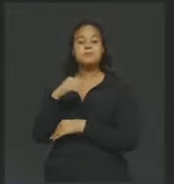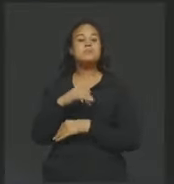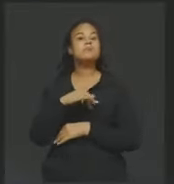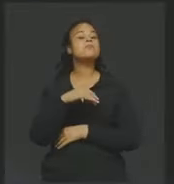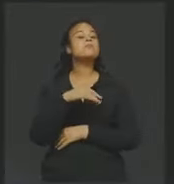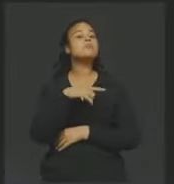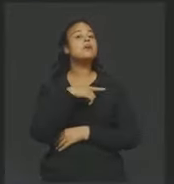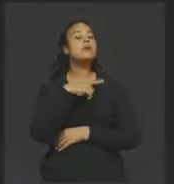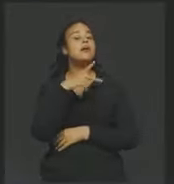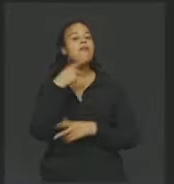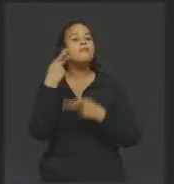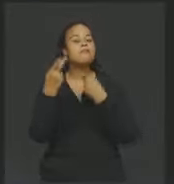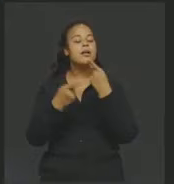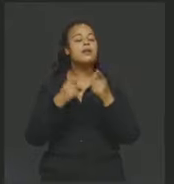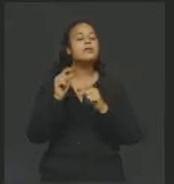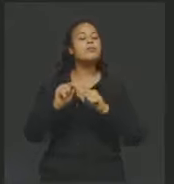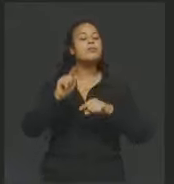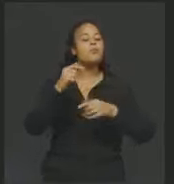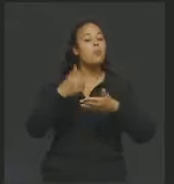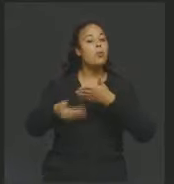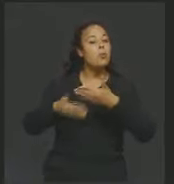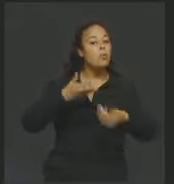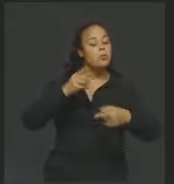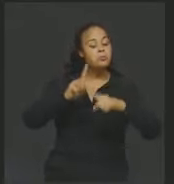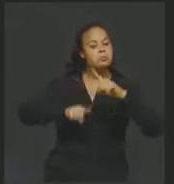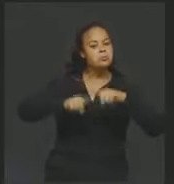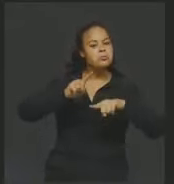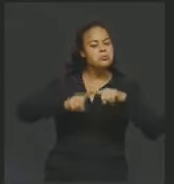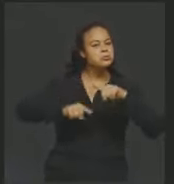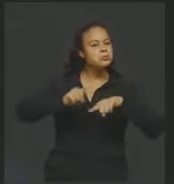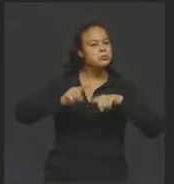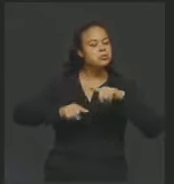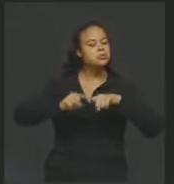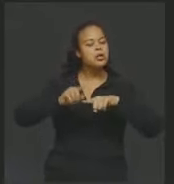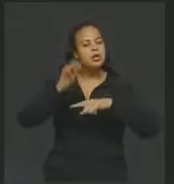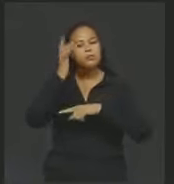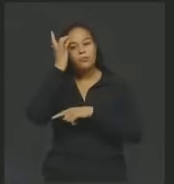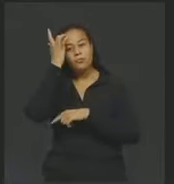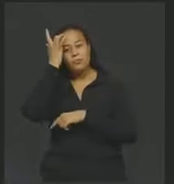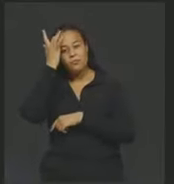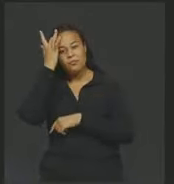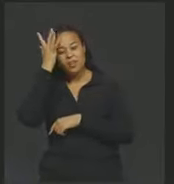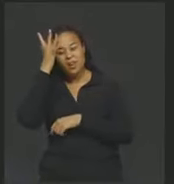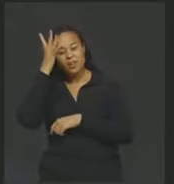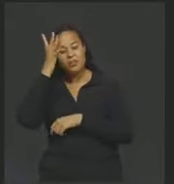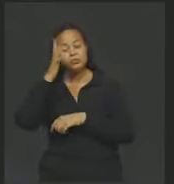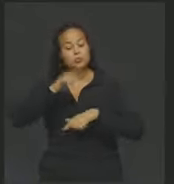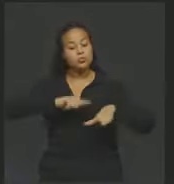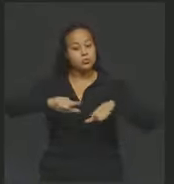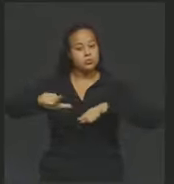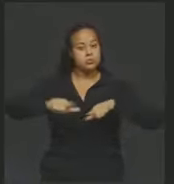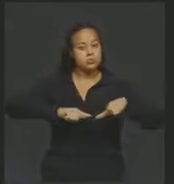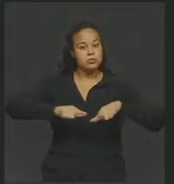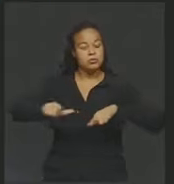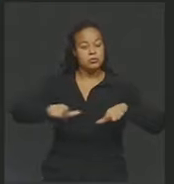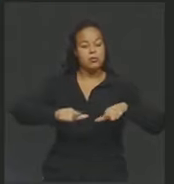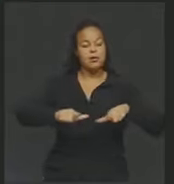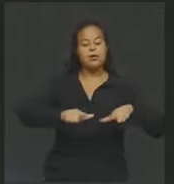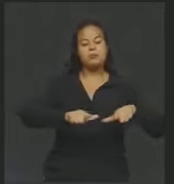são qualquer objeto ou instrumento que facilite a execução de diferentes